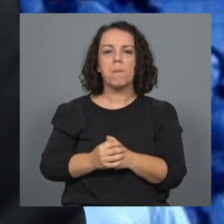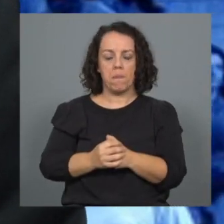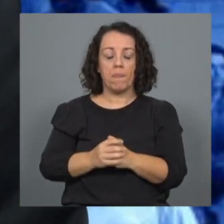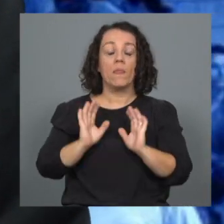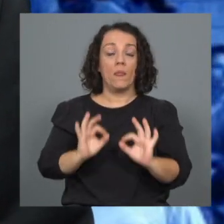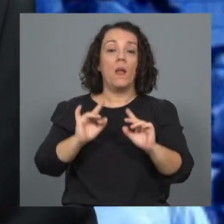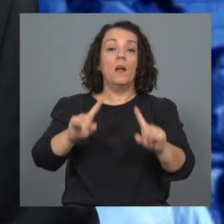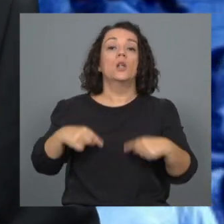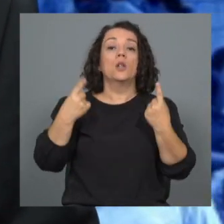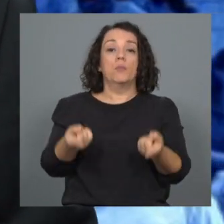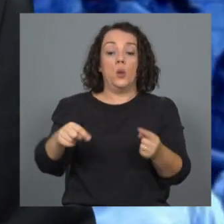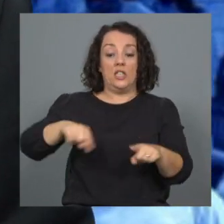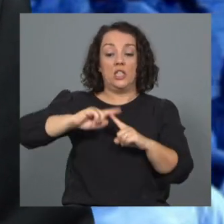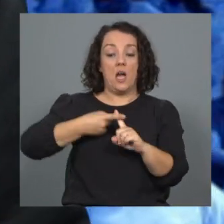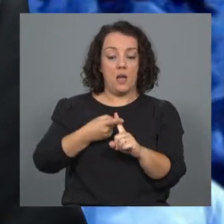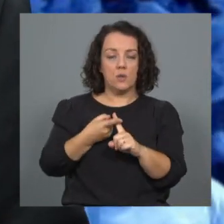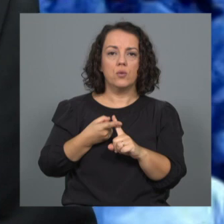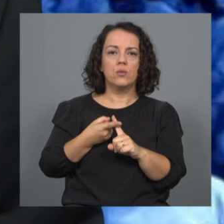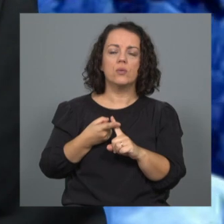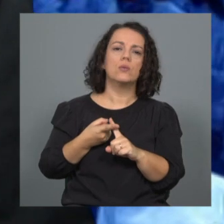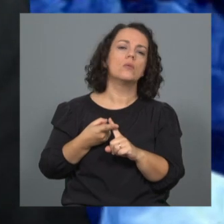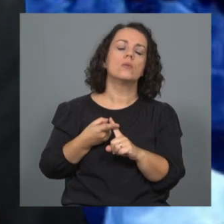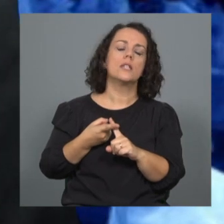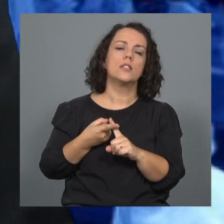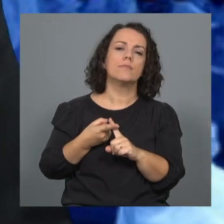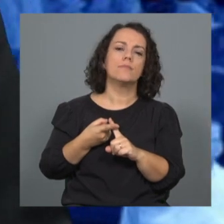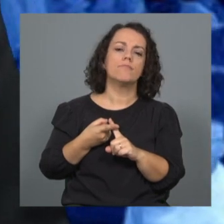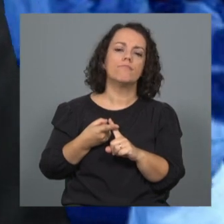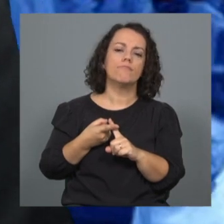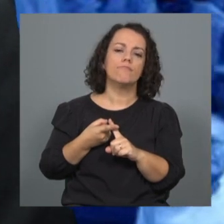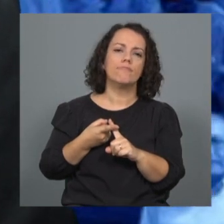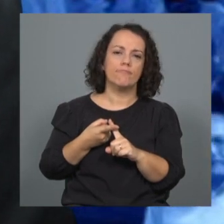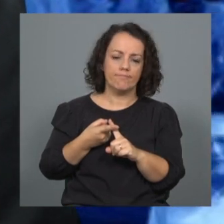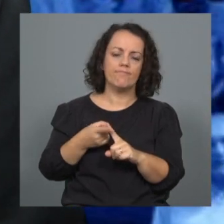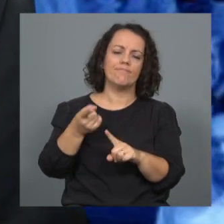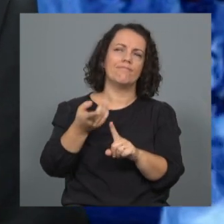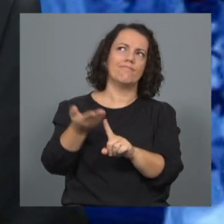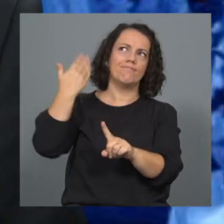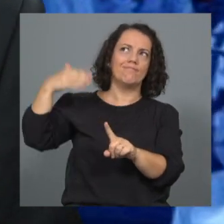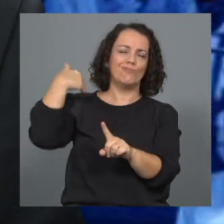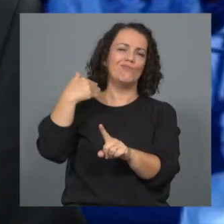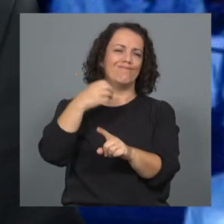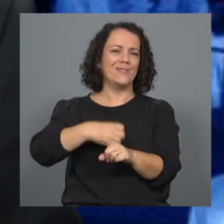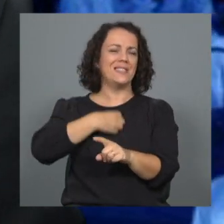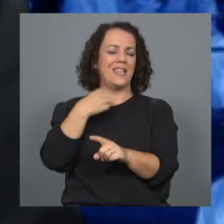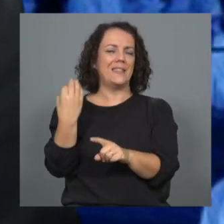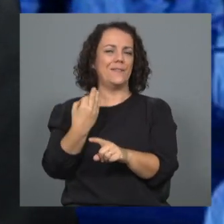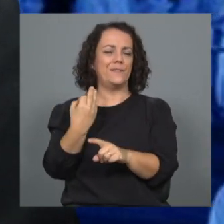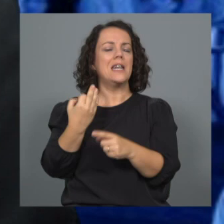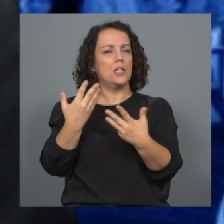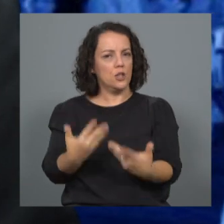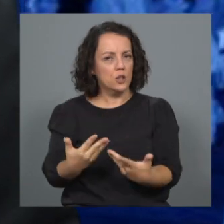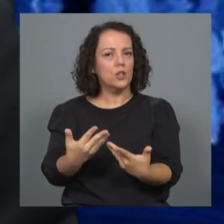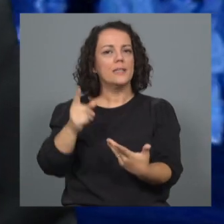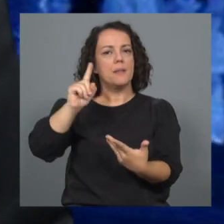Depois, este ano também procuramos, e tínhamos sentido isso em edições anteriores, atingir a gente mais nova